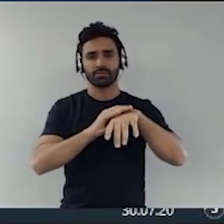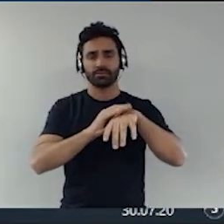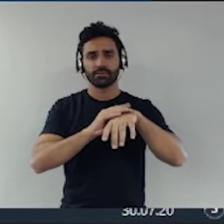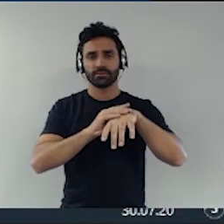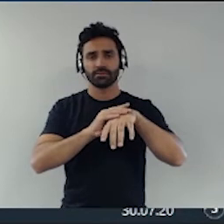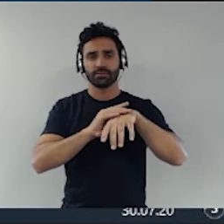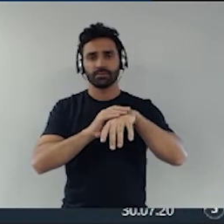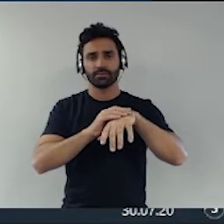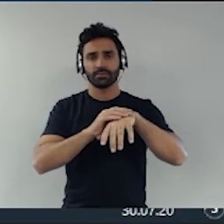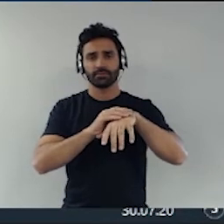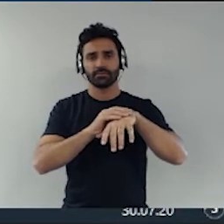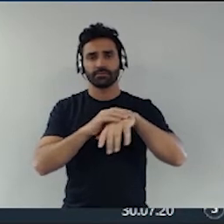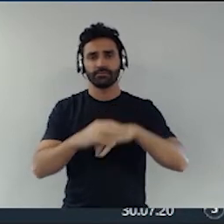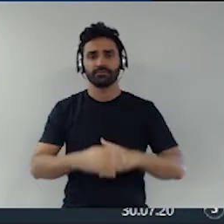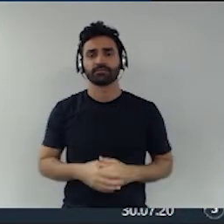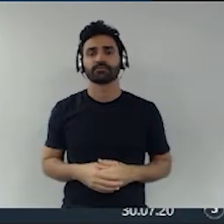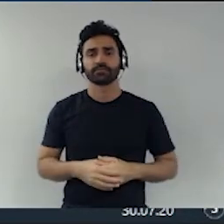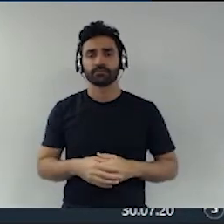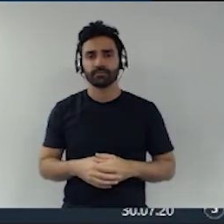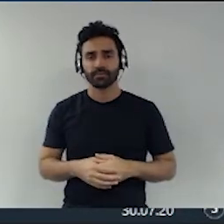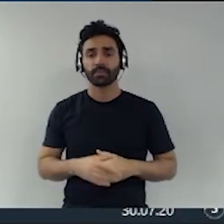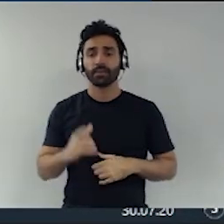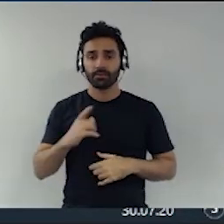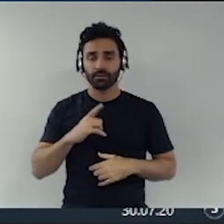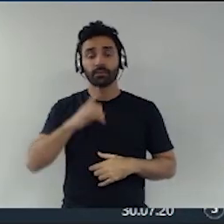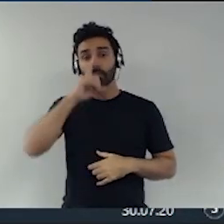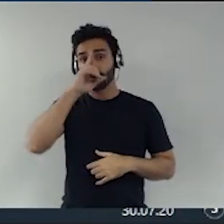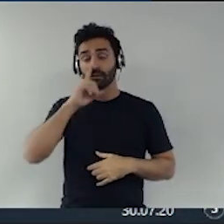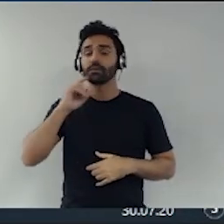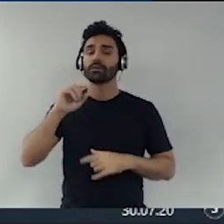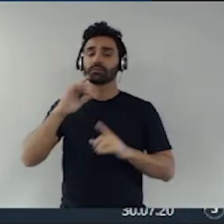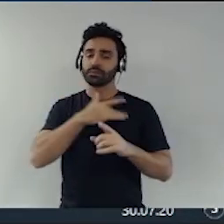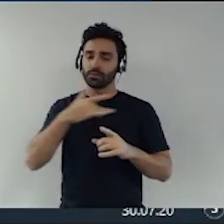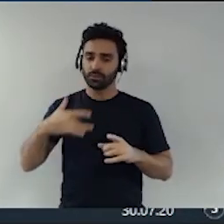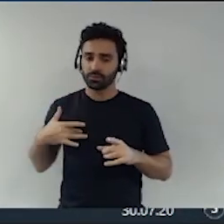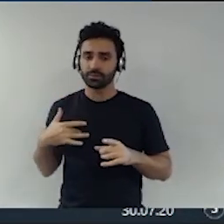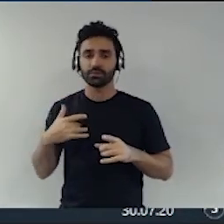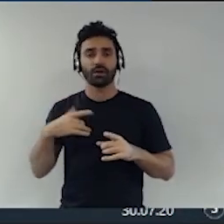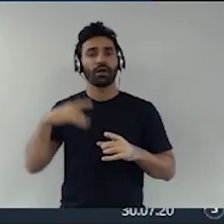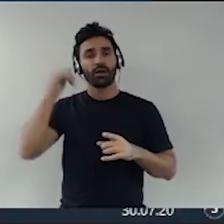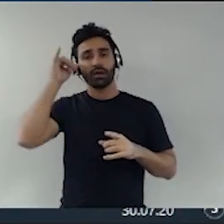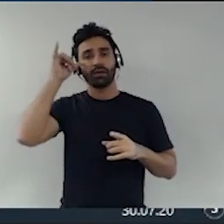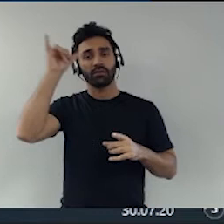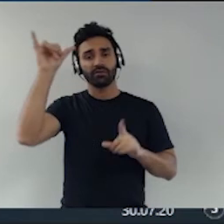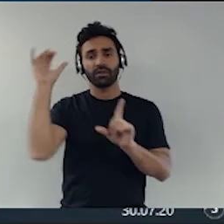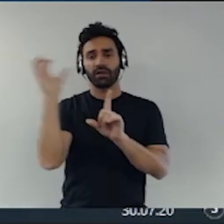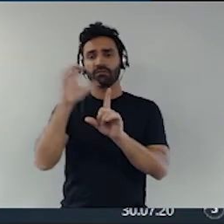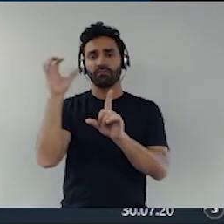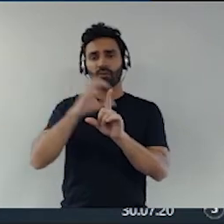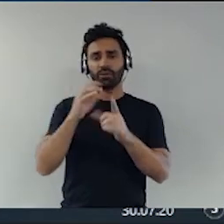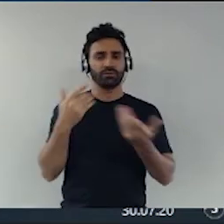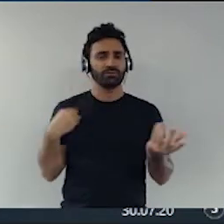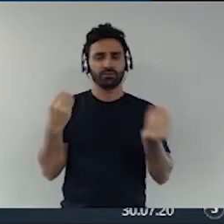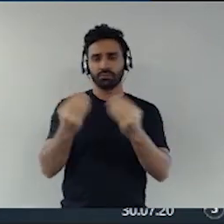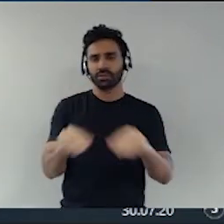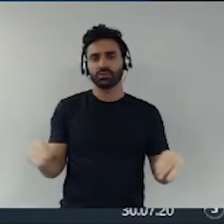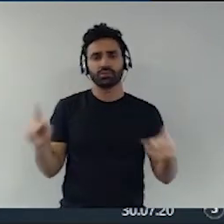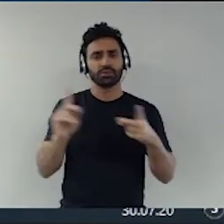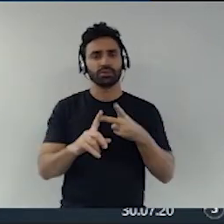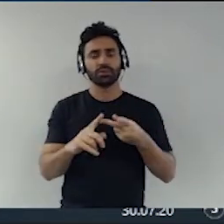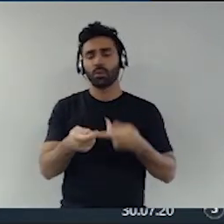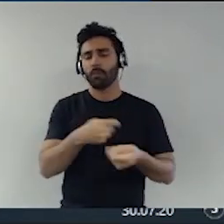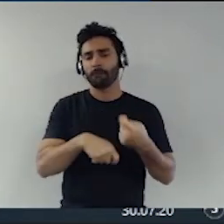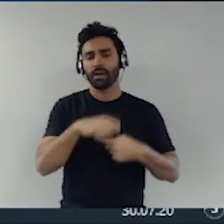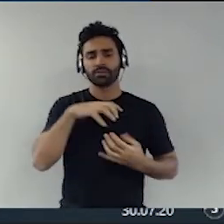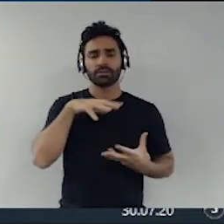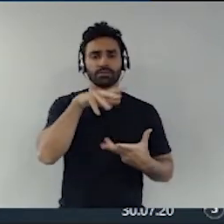e restritas aos riscos para a saúde pública e que evitem interferências desnecessárias com o tráfico e o comércio internacionais.